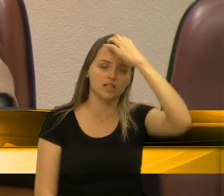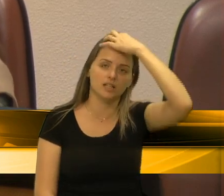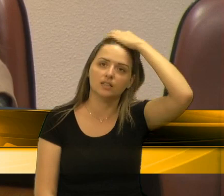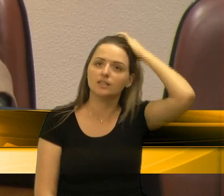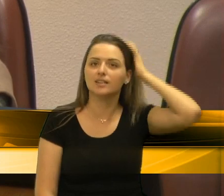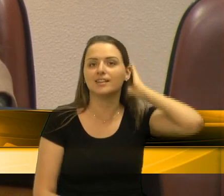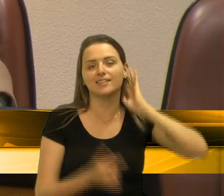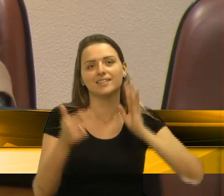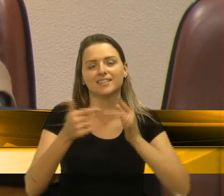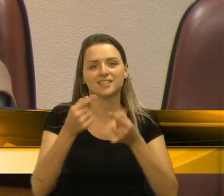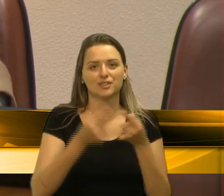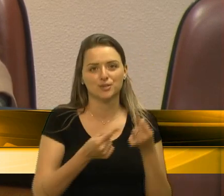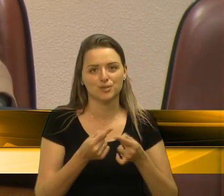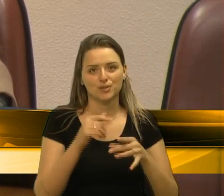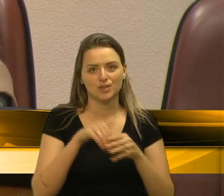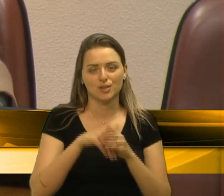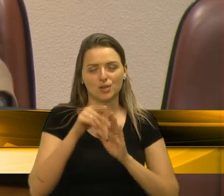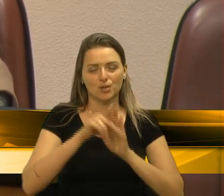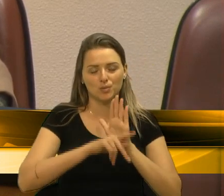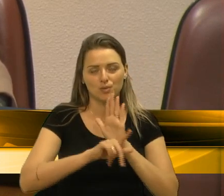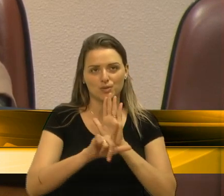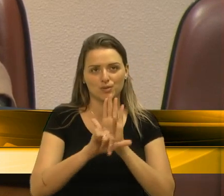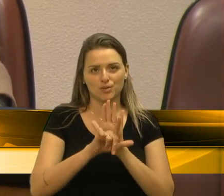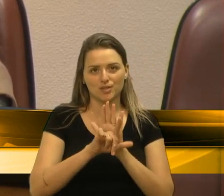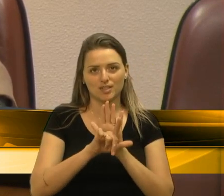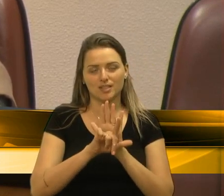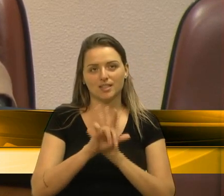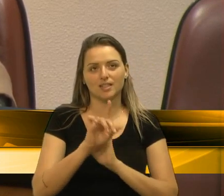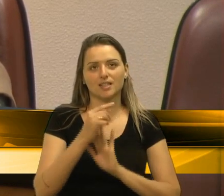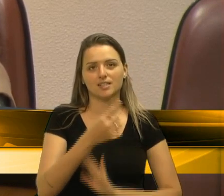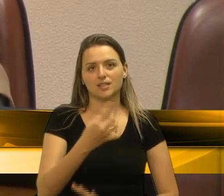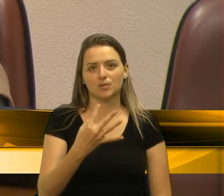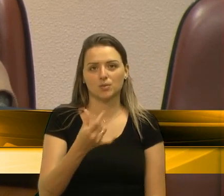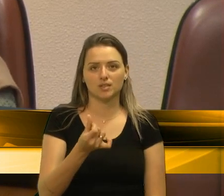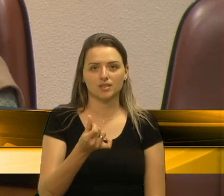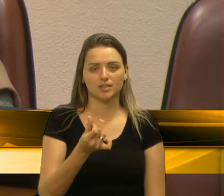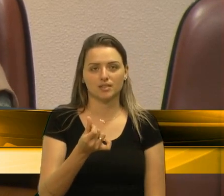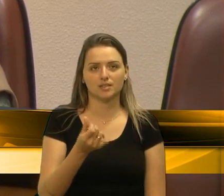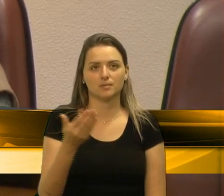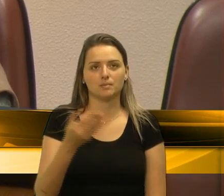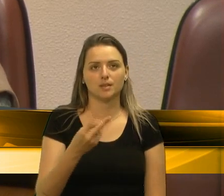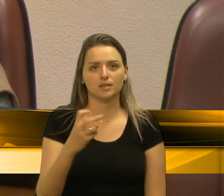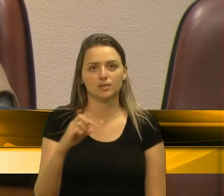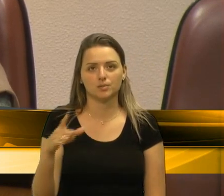Em segunda discussão e votação, o projeto de lei número 146 de 2019.